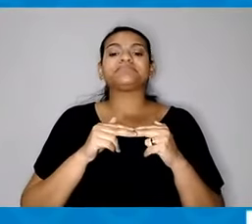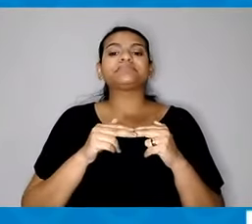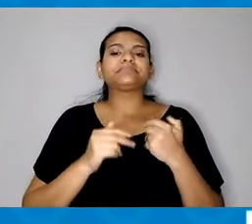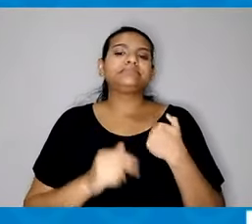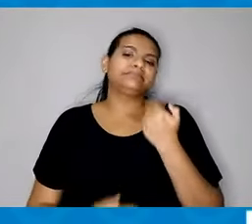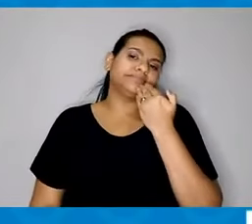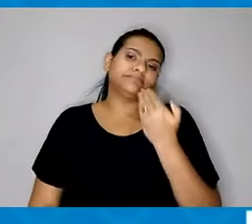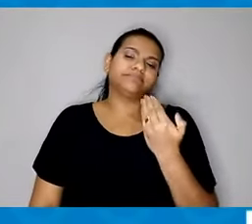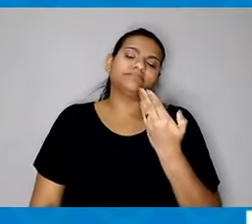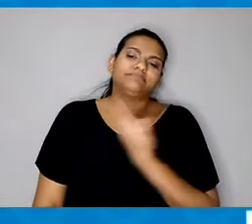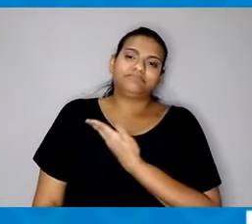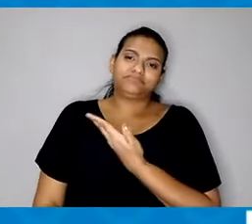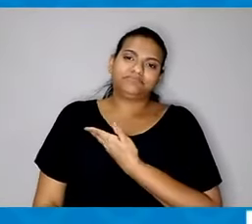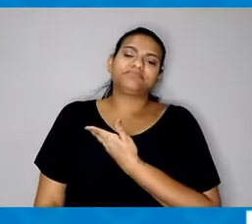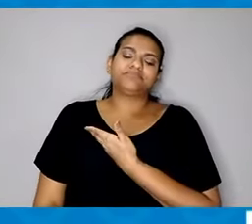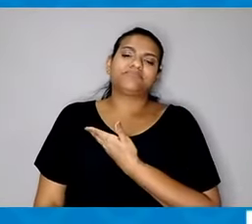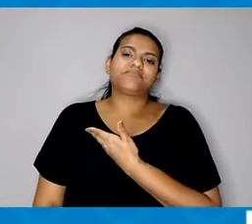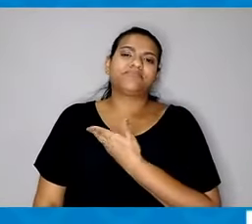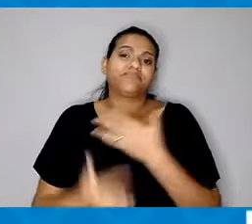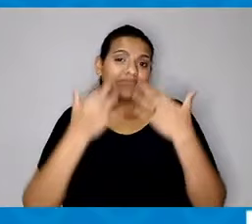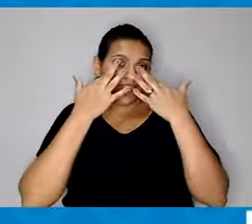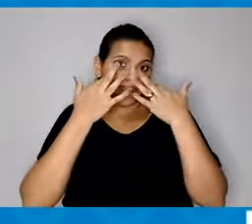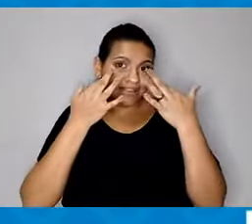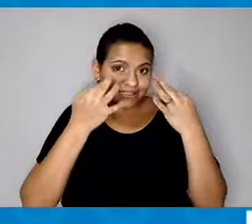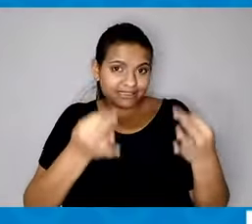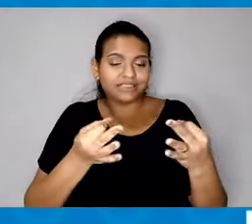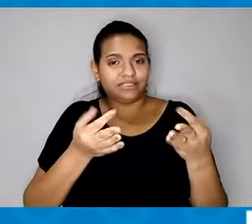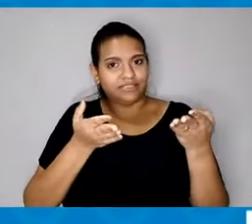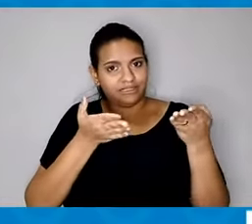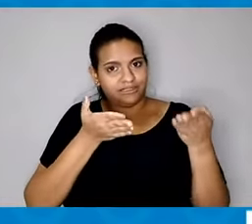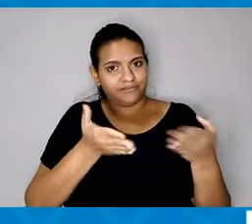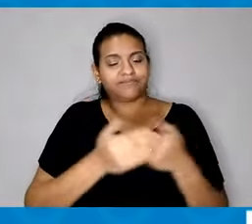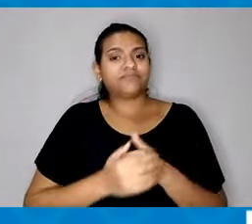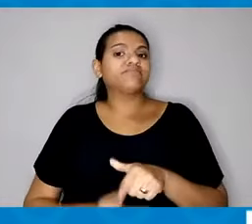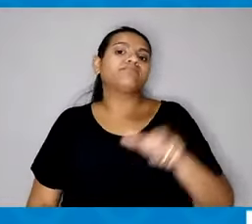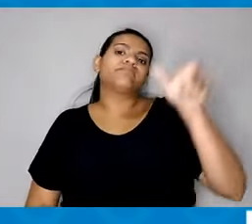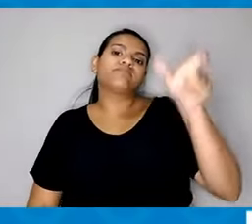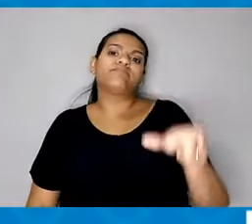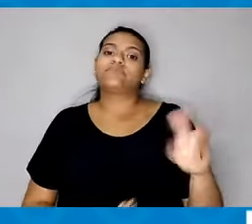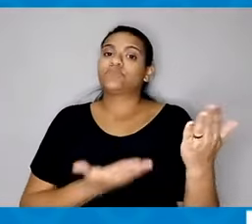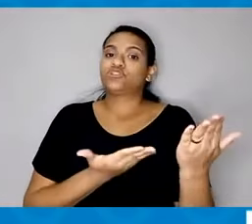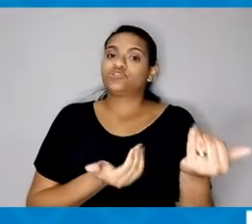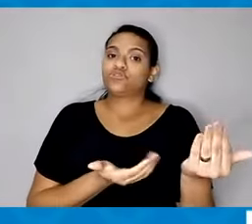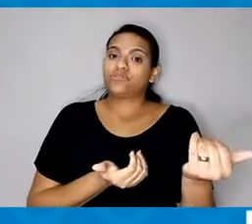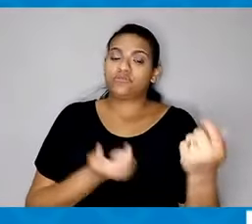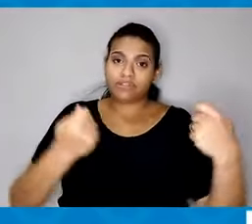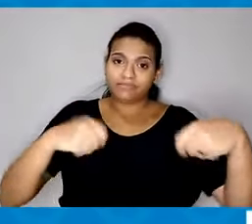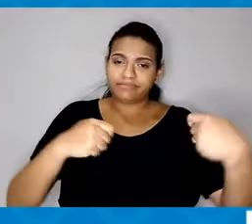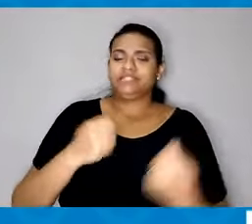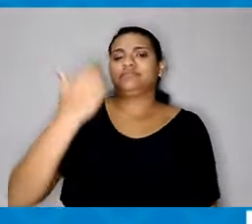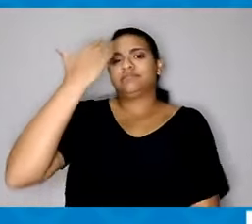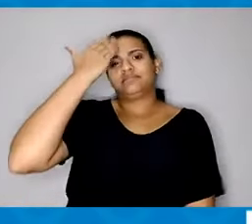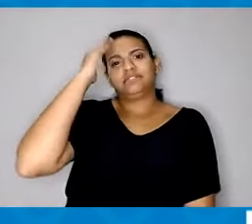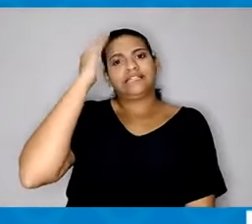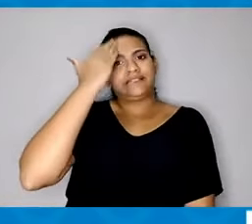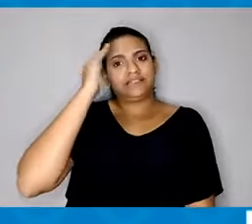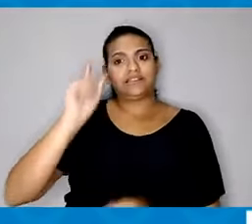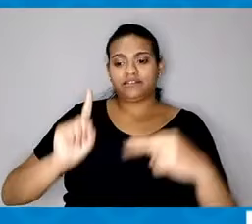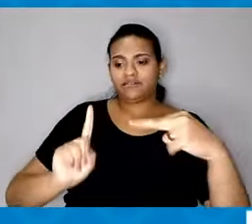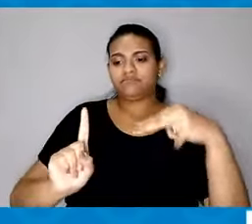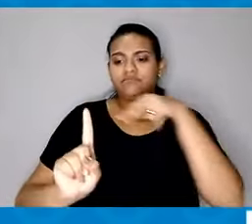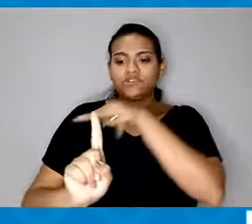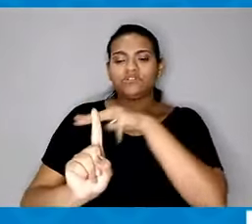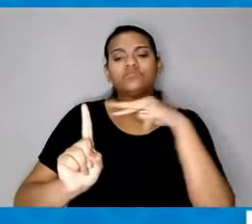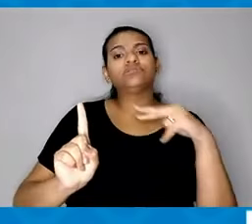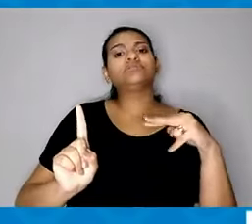para prestar atenção nesse aspecto, né? O jovem precisa entender que pontos de vista têm que ser justificados